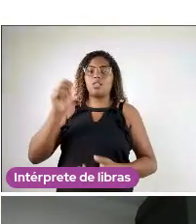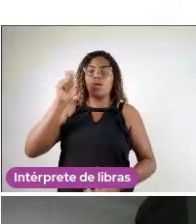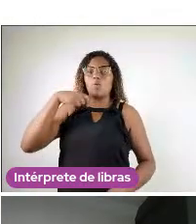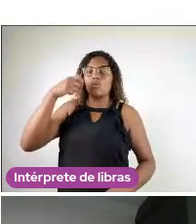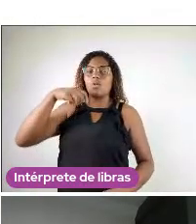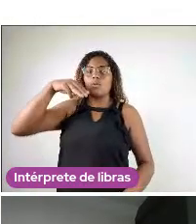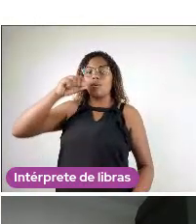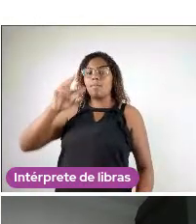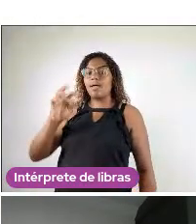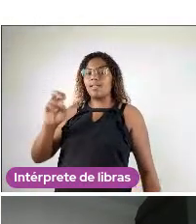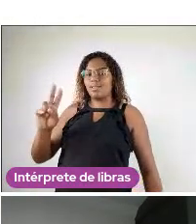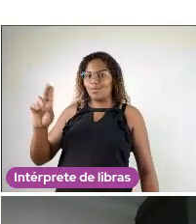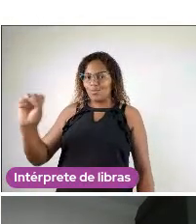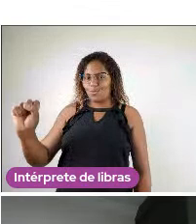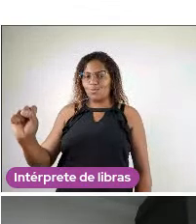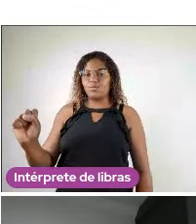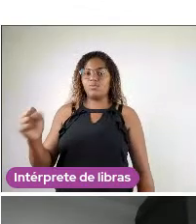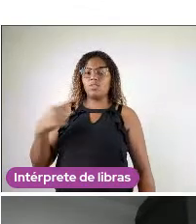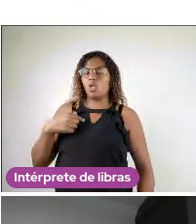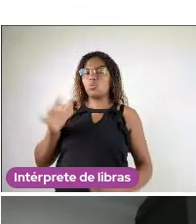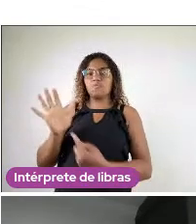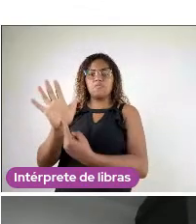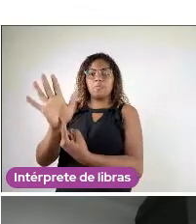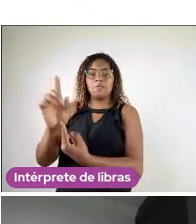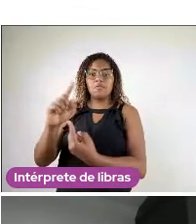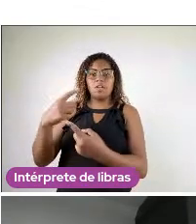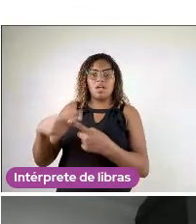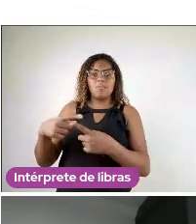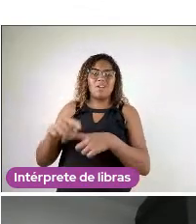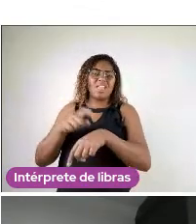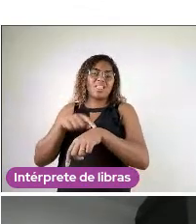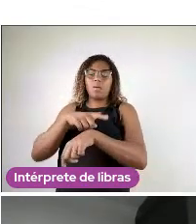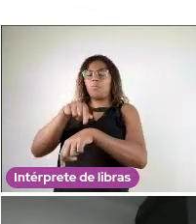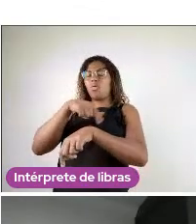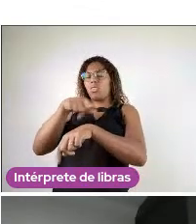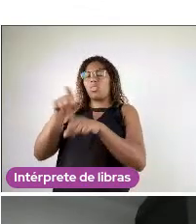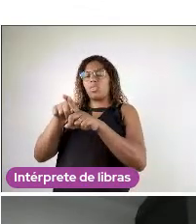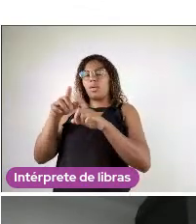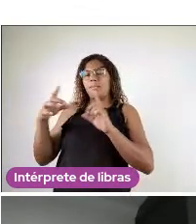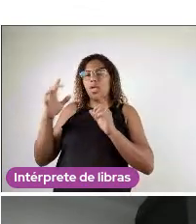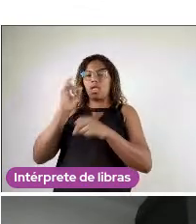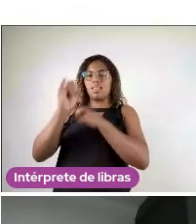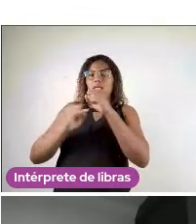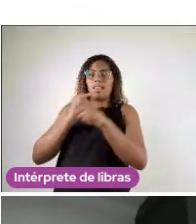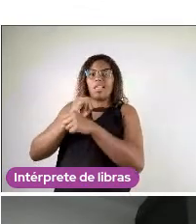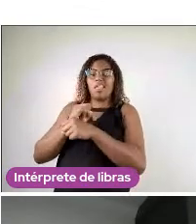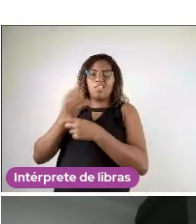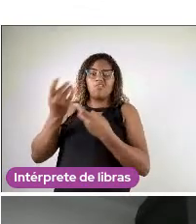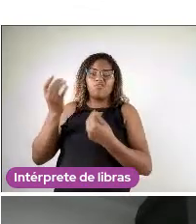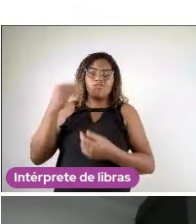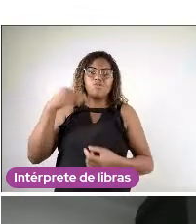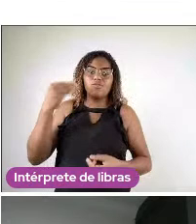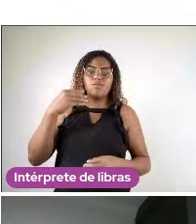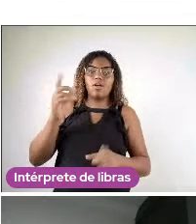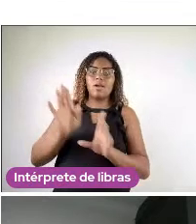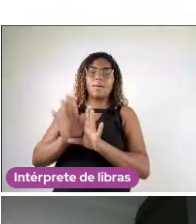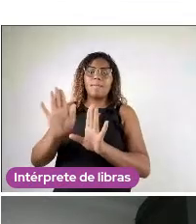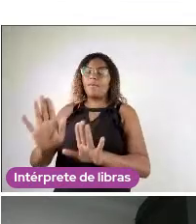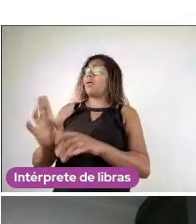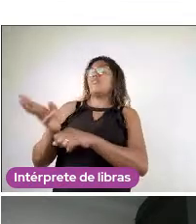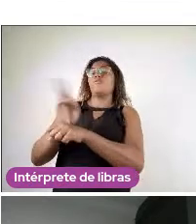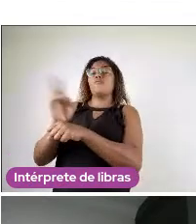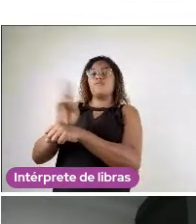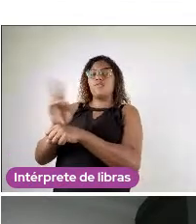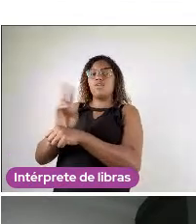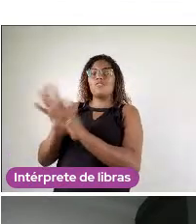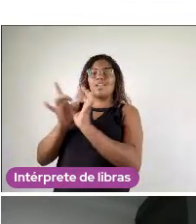que eu não vou passar aqui por questões de tempo e também de conexão, mas o vídeo está disponível na nossa página do YouTube, vale muito